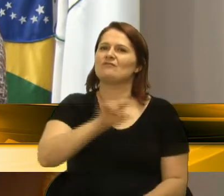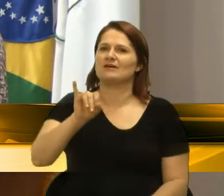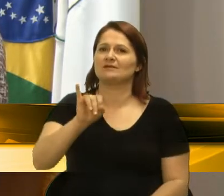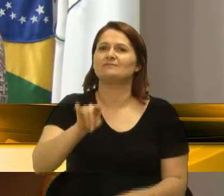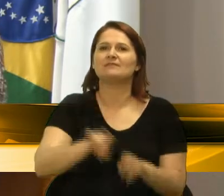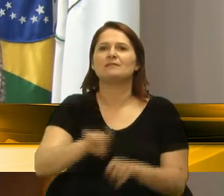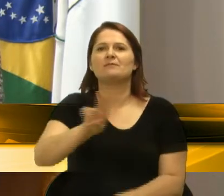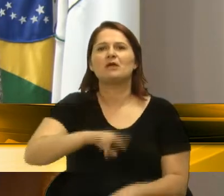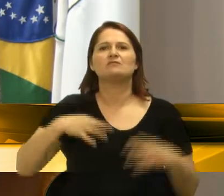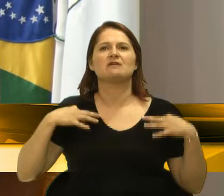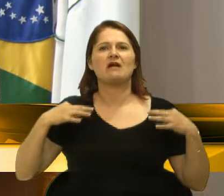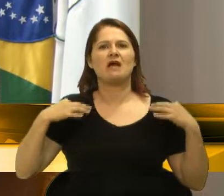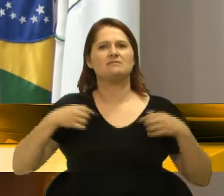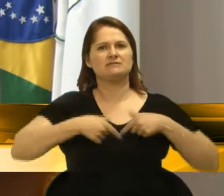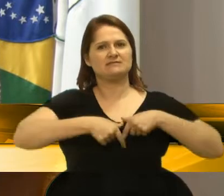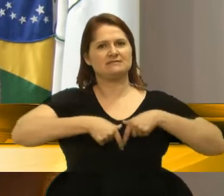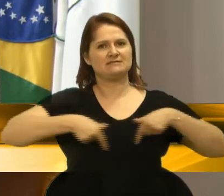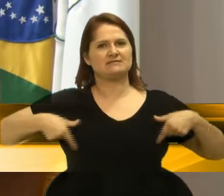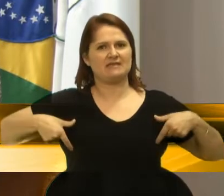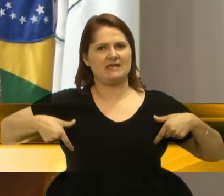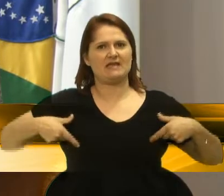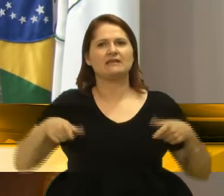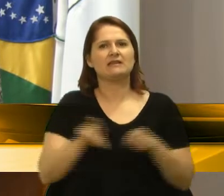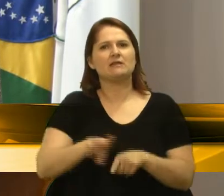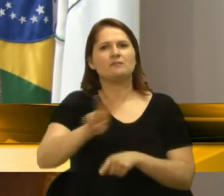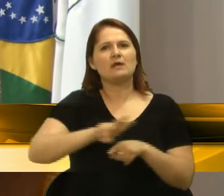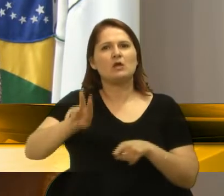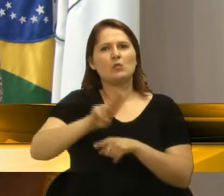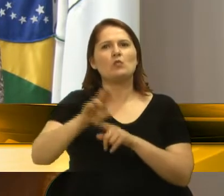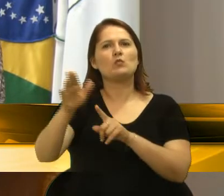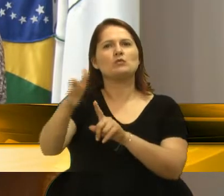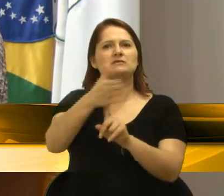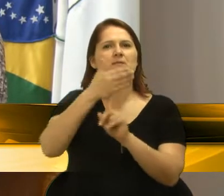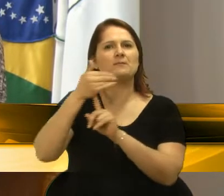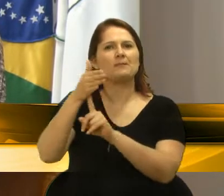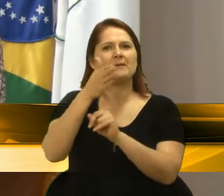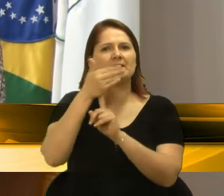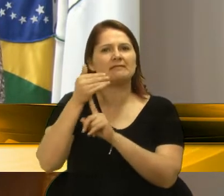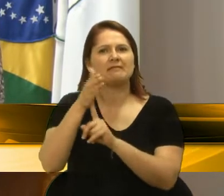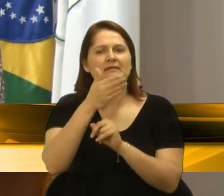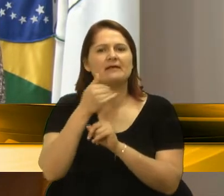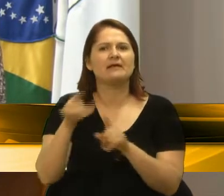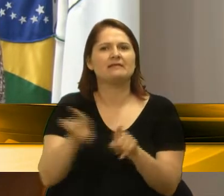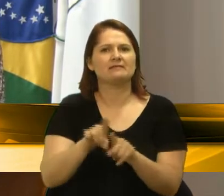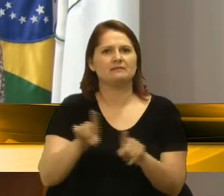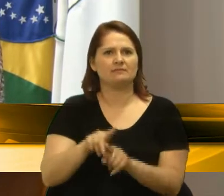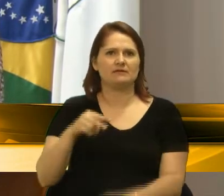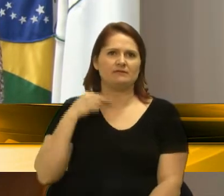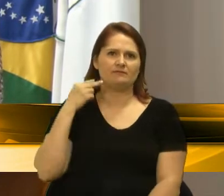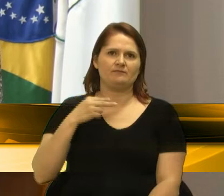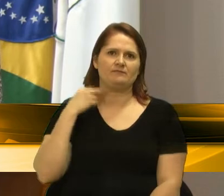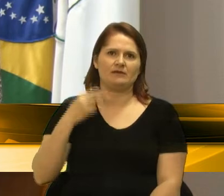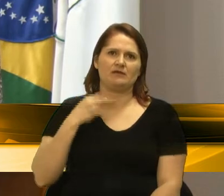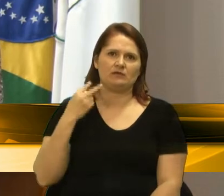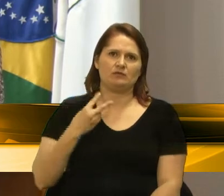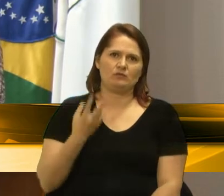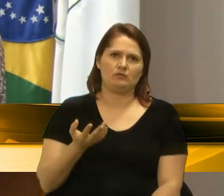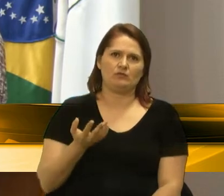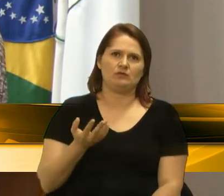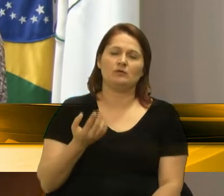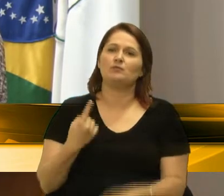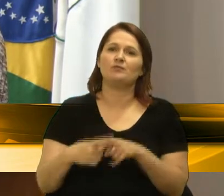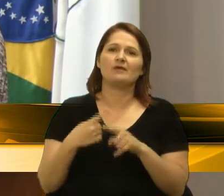camisetas ou uso de bandeiras ou outras situações pelo vereador impedido de ser